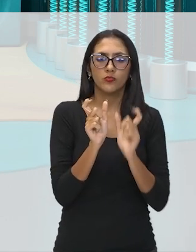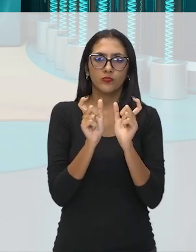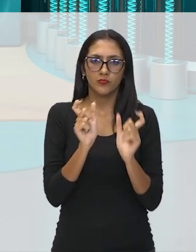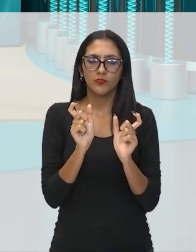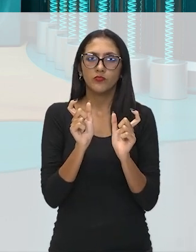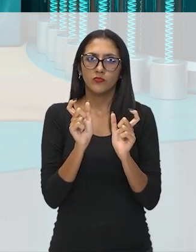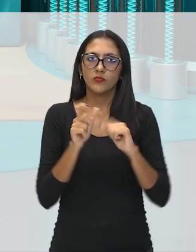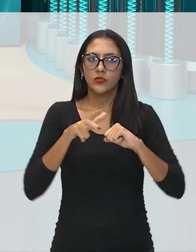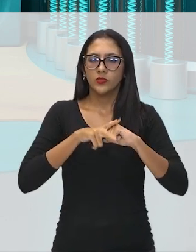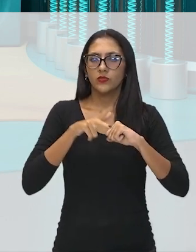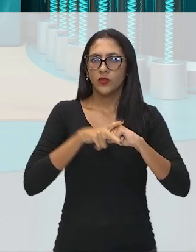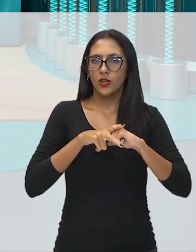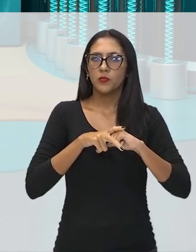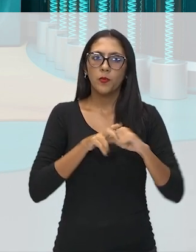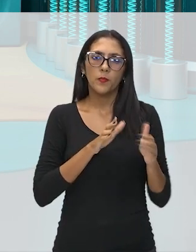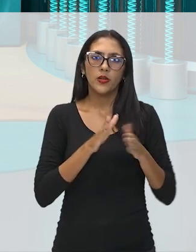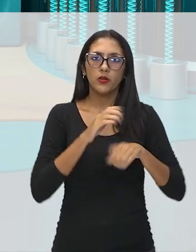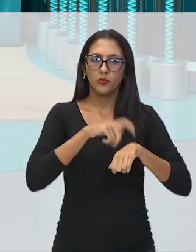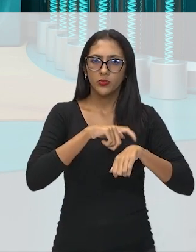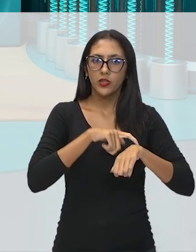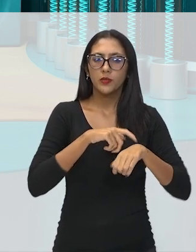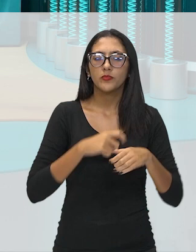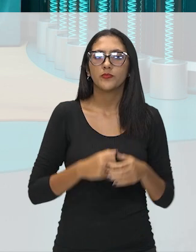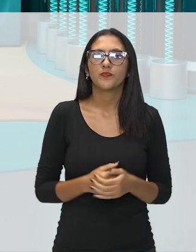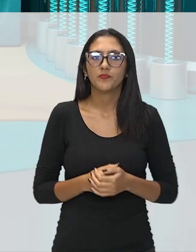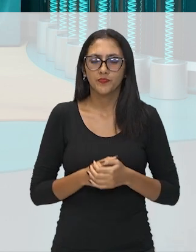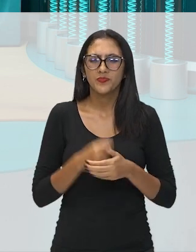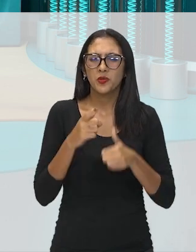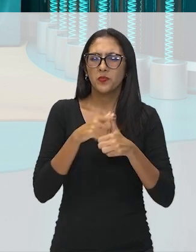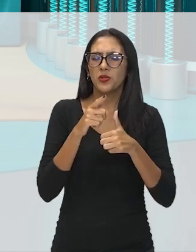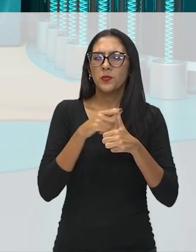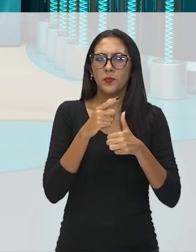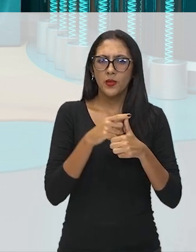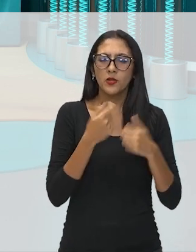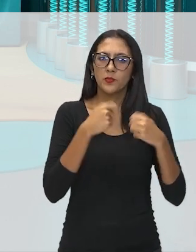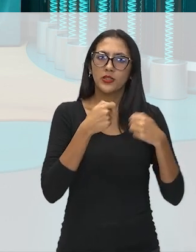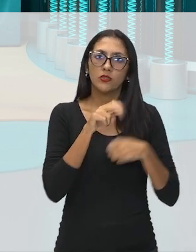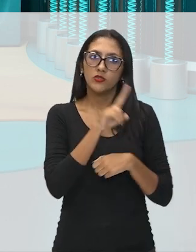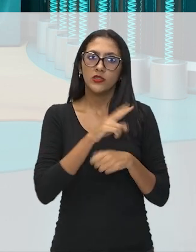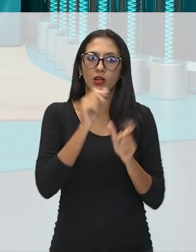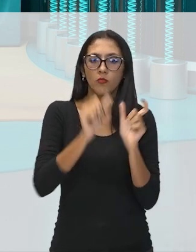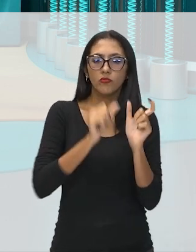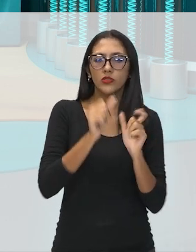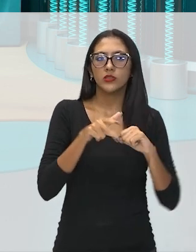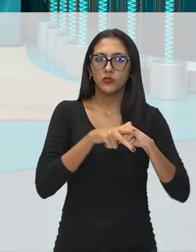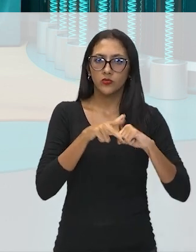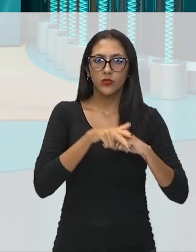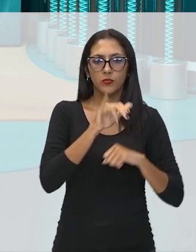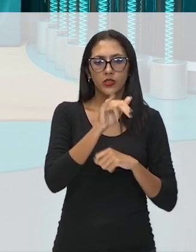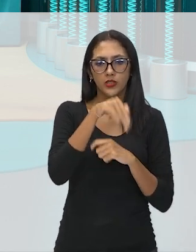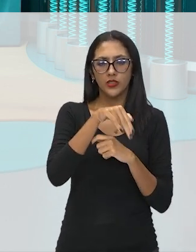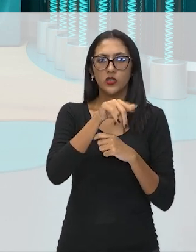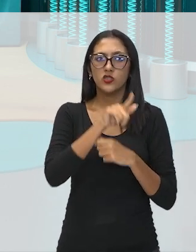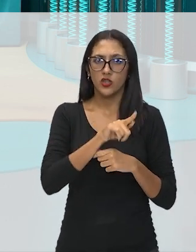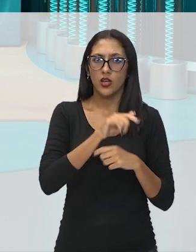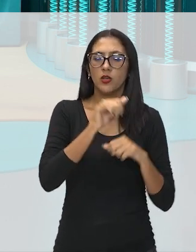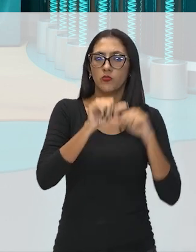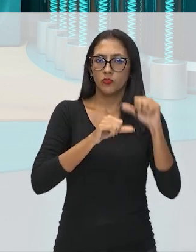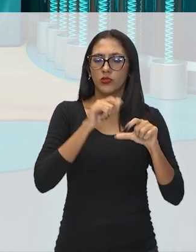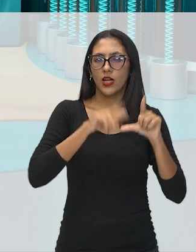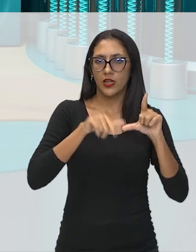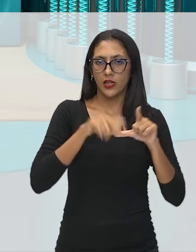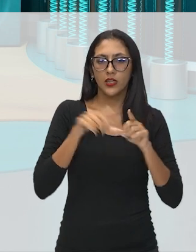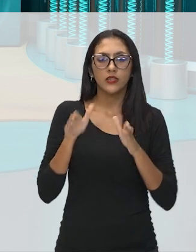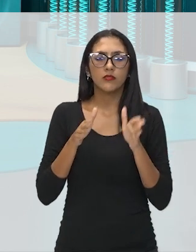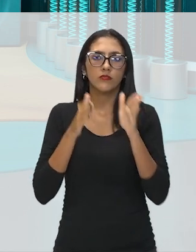past continuous, que é aquele que tem o gerúndio e ing, e o passado simples do verbo